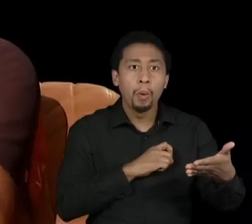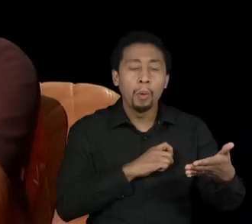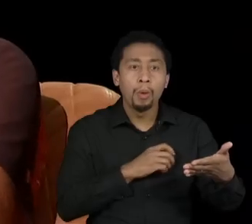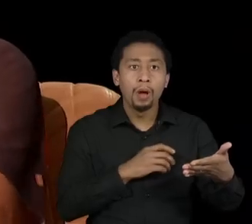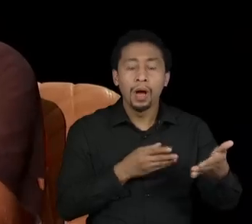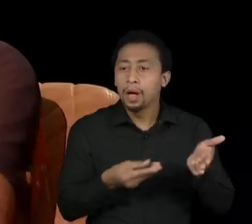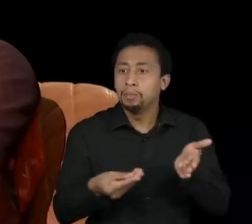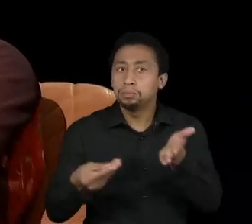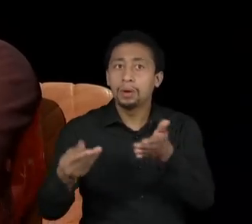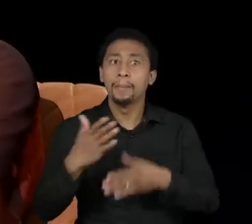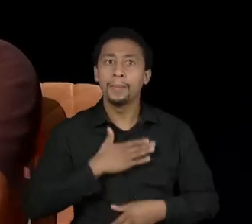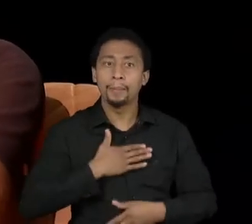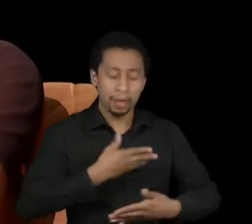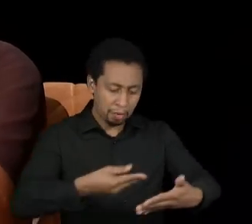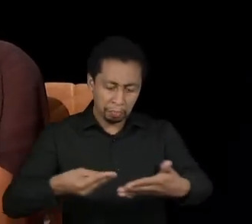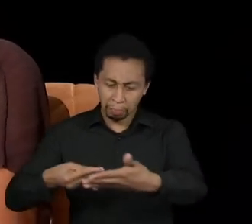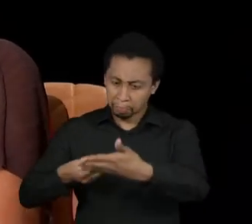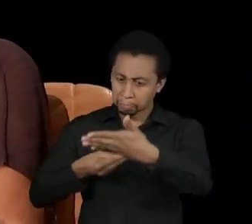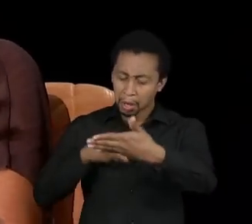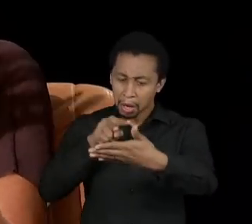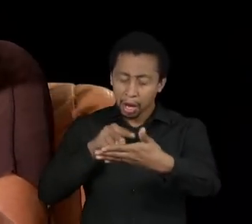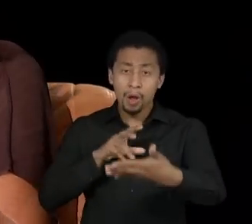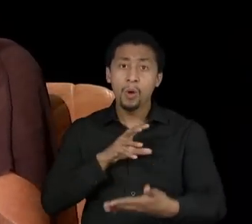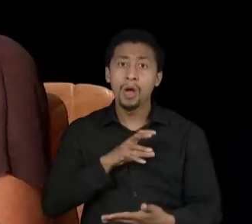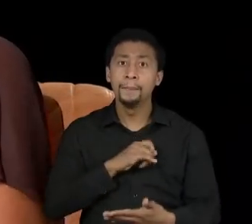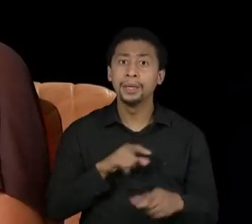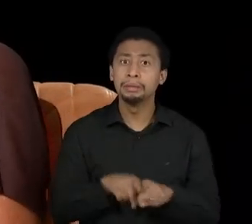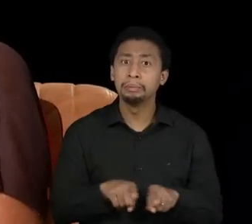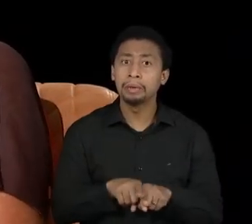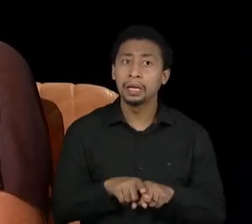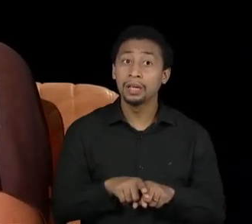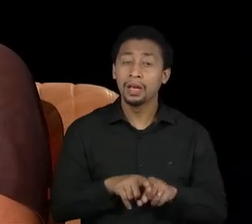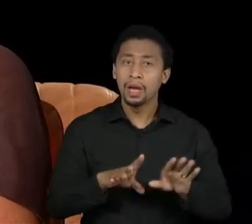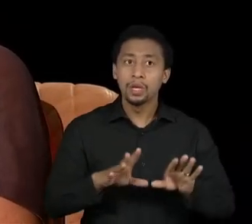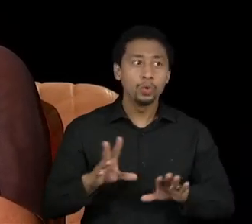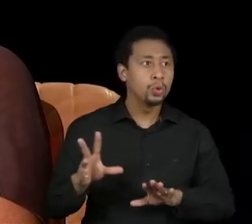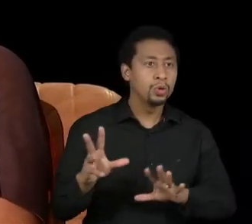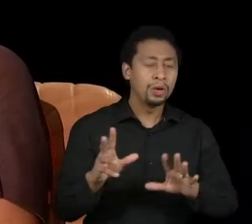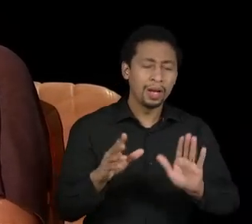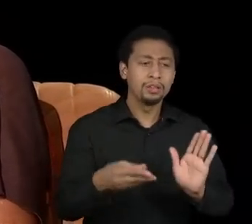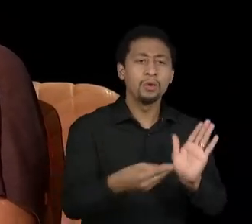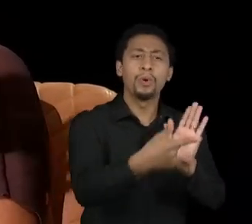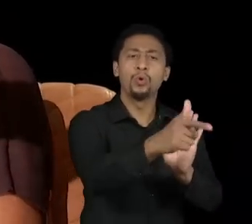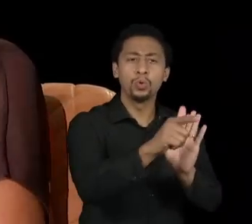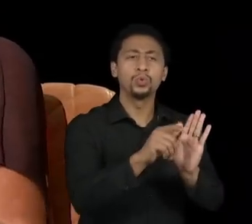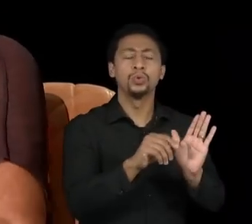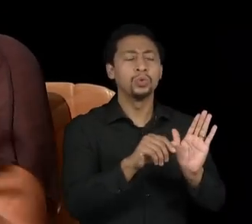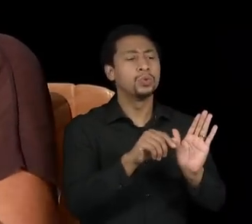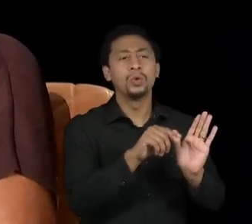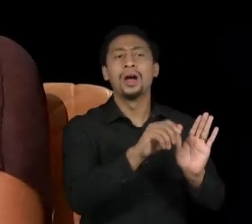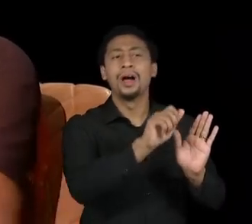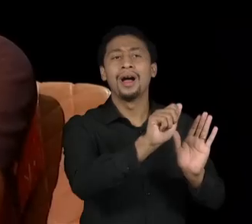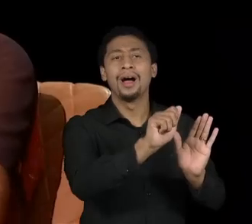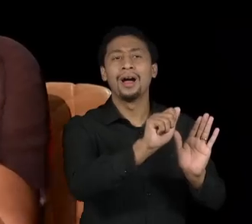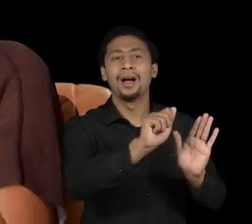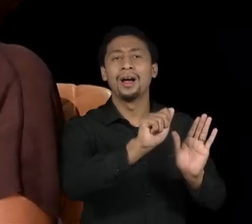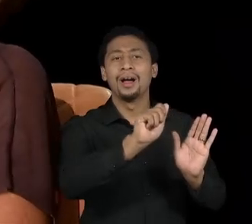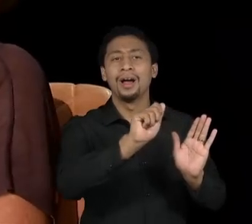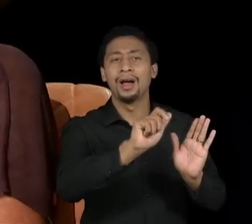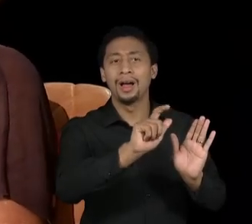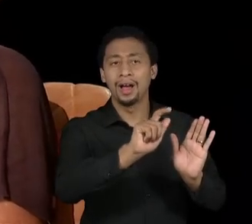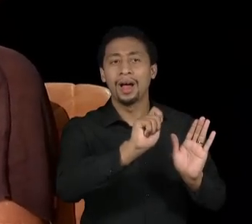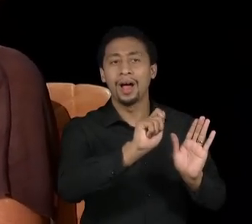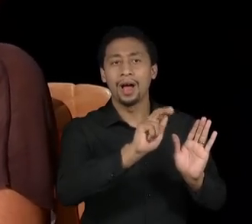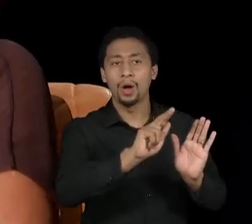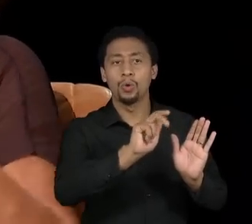gente deu para o Zé Celso, o Zé falou, achou uma bosta. Desculpa o nome. Achou ruim. Não, que bobagem. Aí o